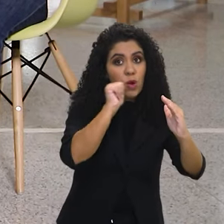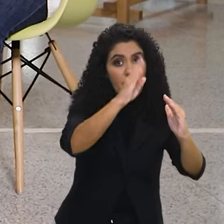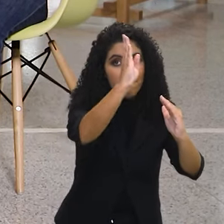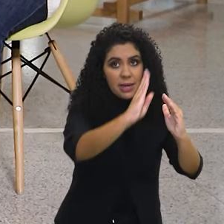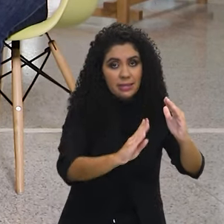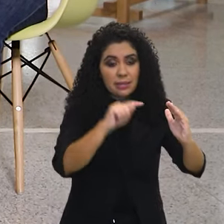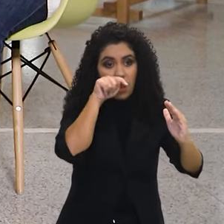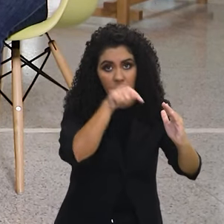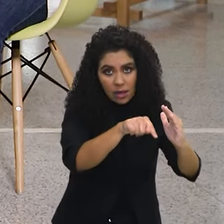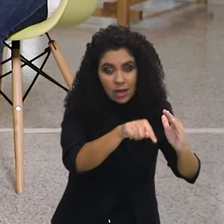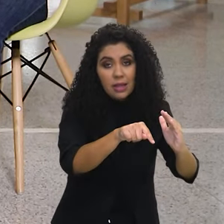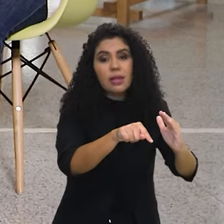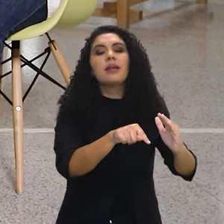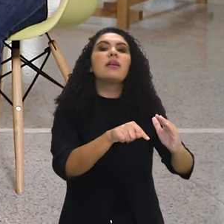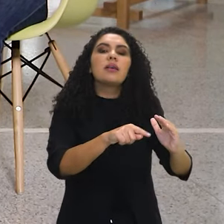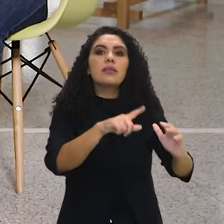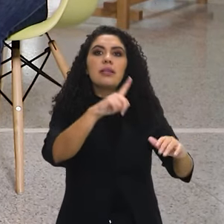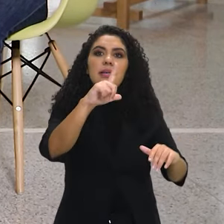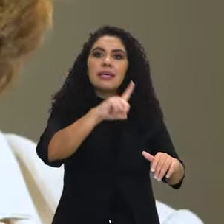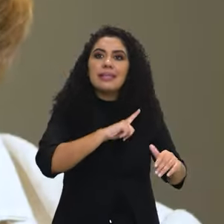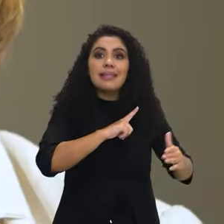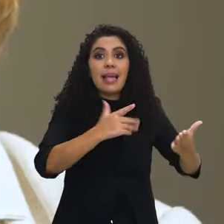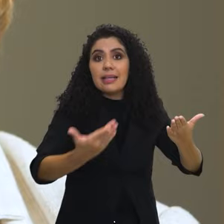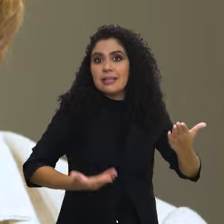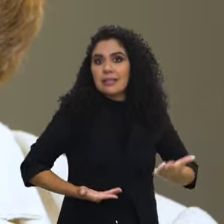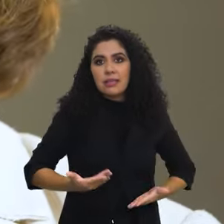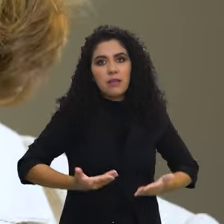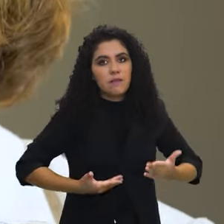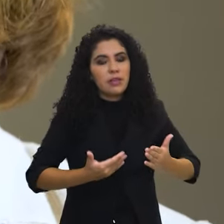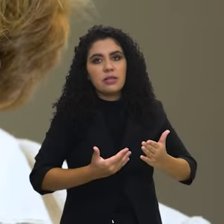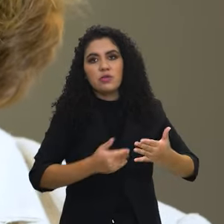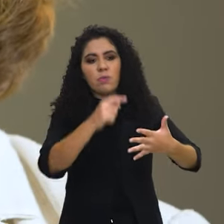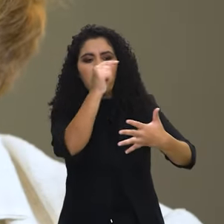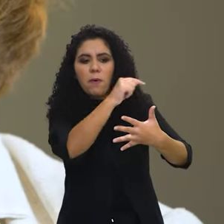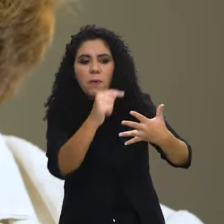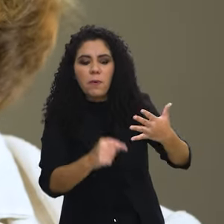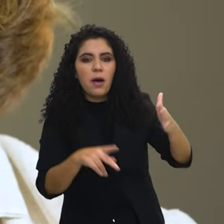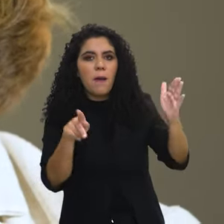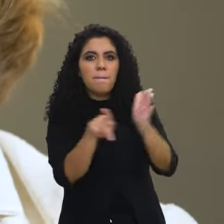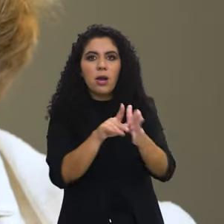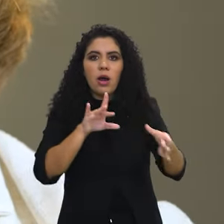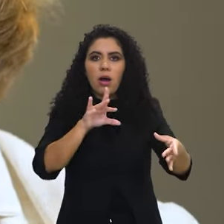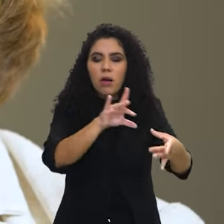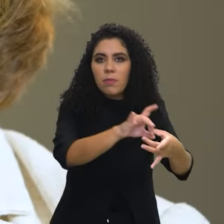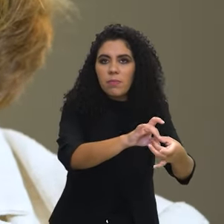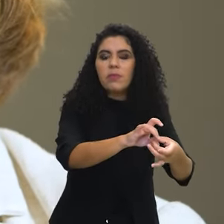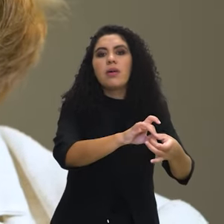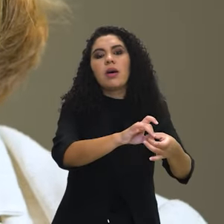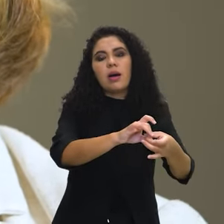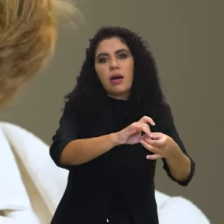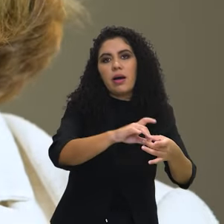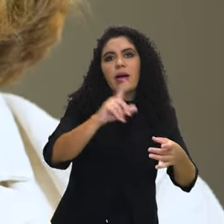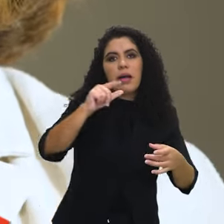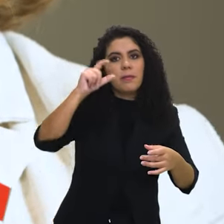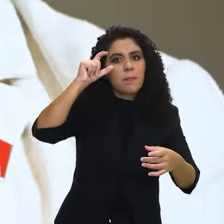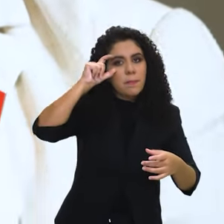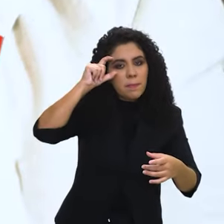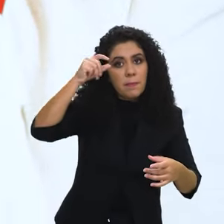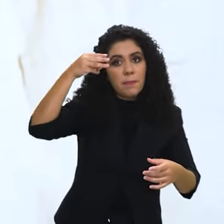é composta por todos os serviços que exige a Lei Maria da Penha a delegacia especializado